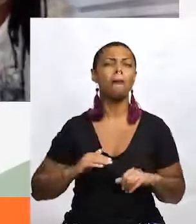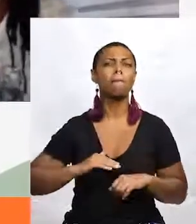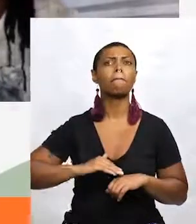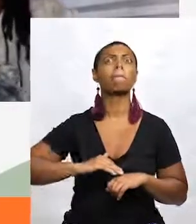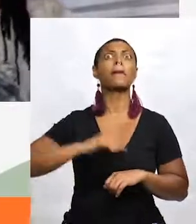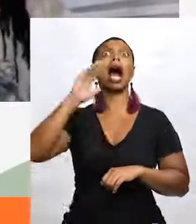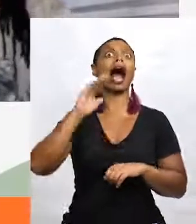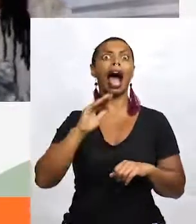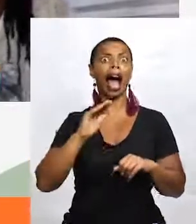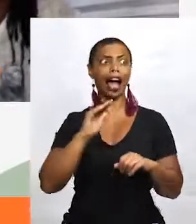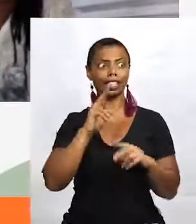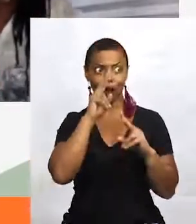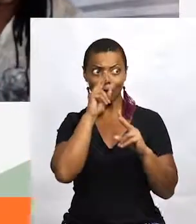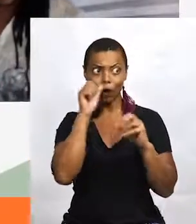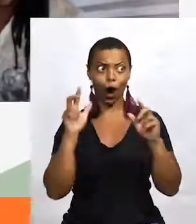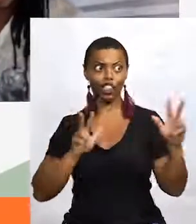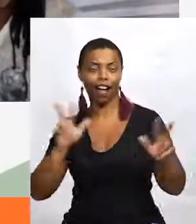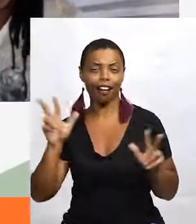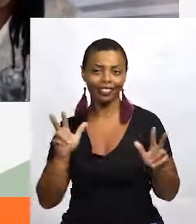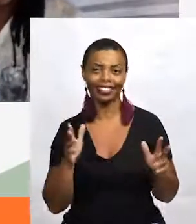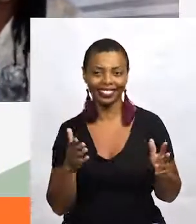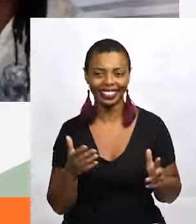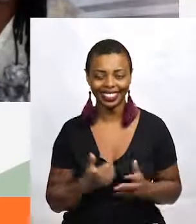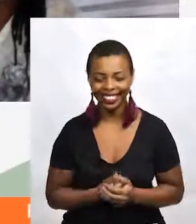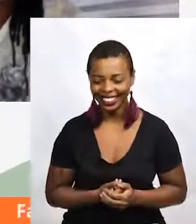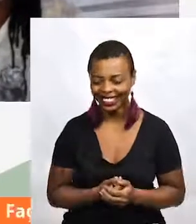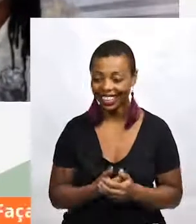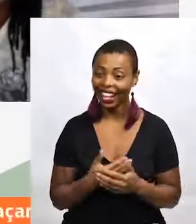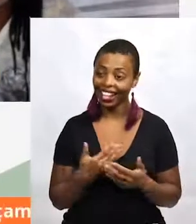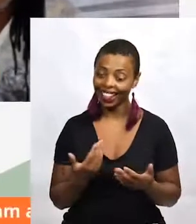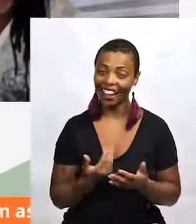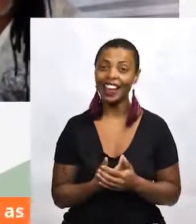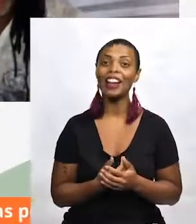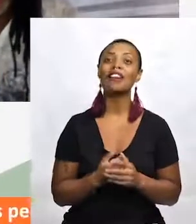Mas, enfim, eu vou fazer uma fala